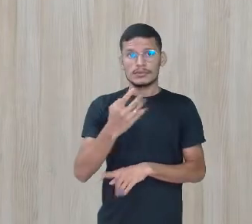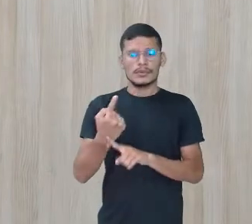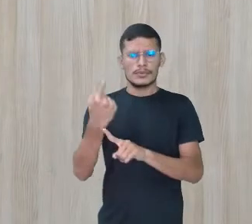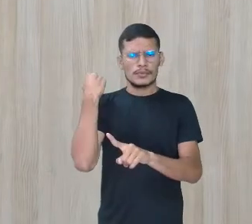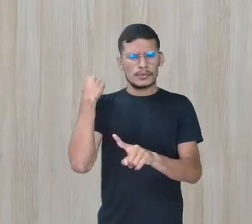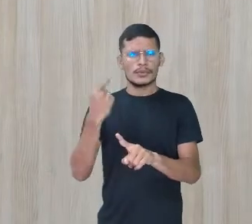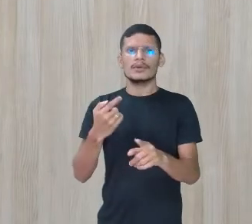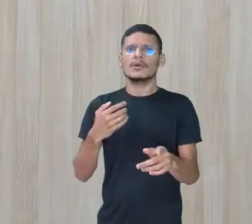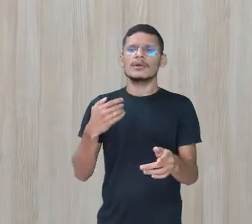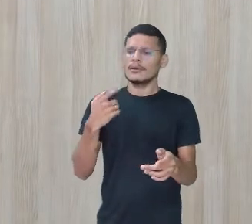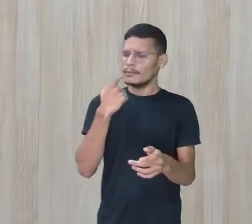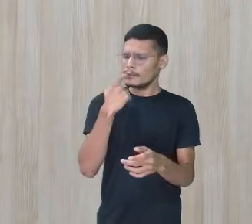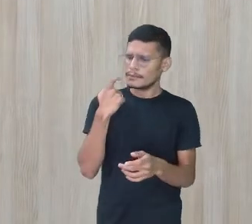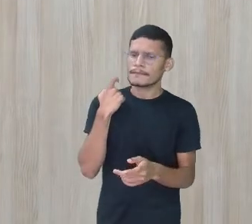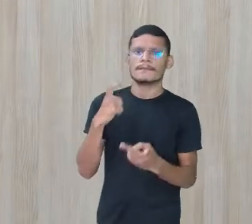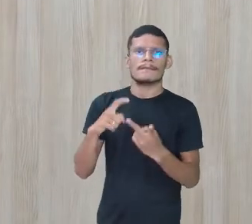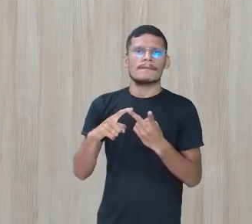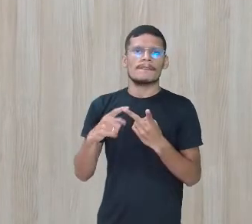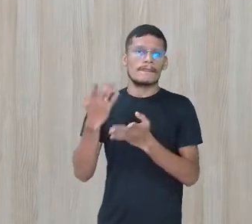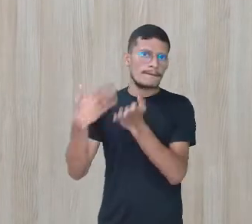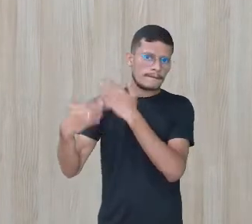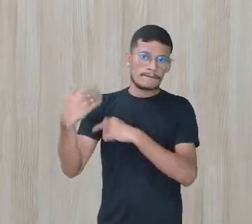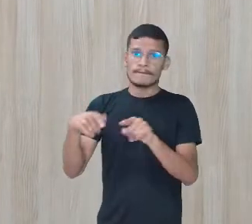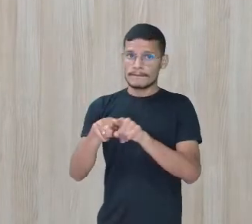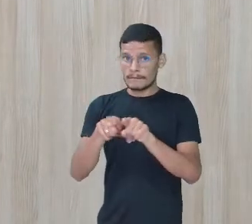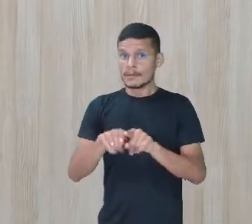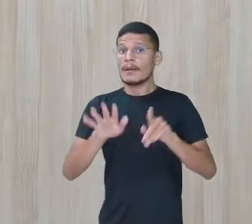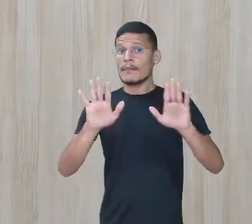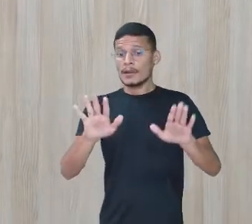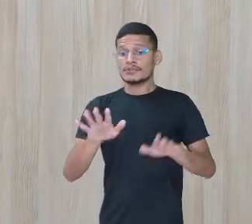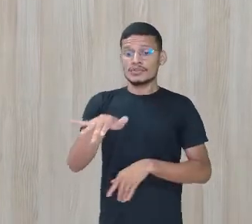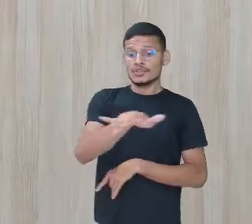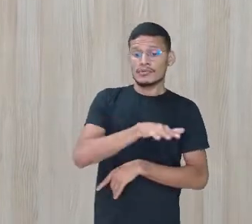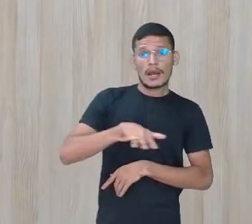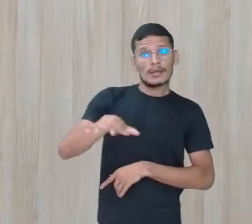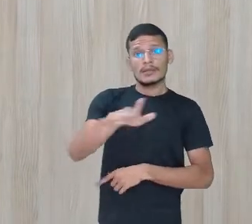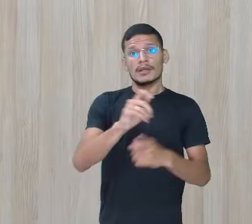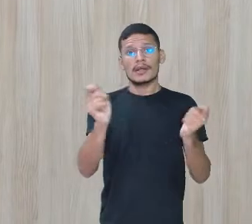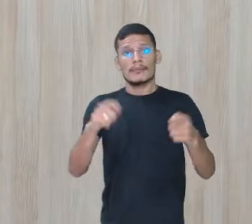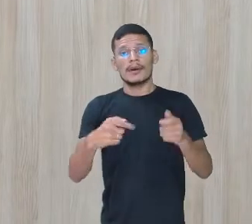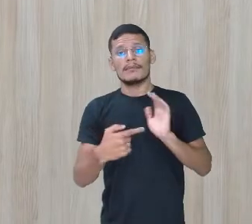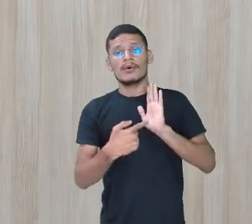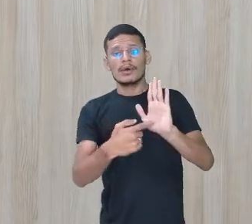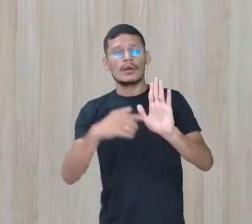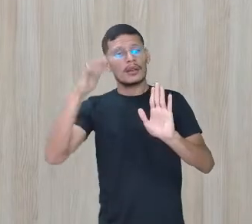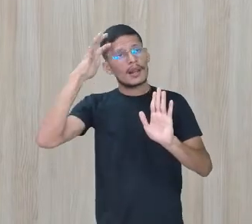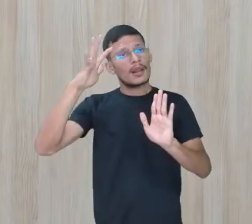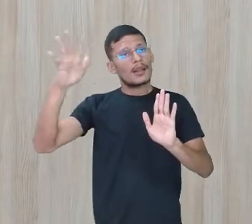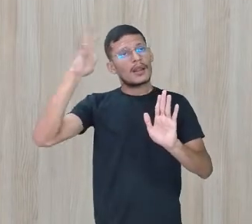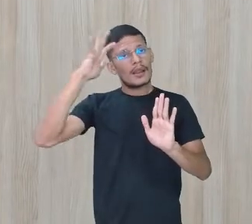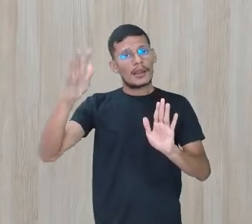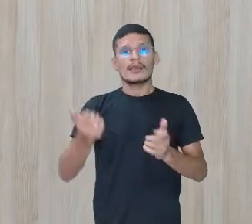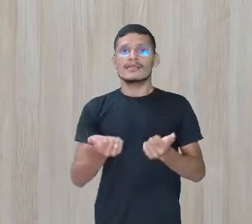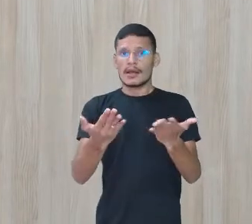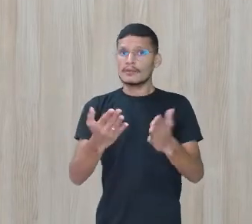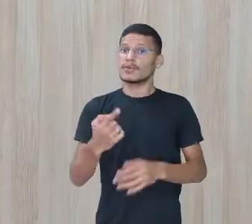mais recente, não é? A nossa história, e a partir desse espaço promove-se uma série de reflexões. E aí eu